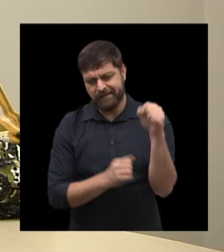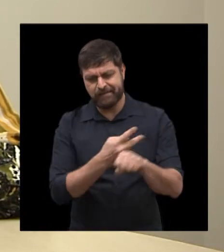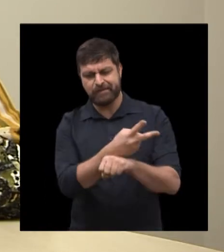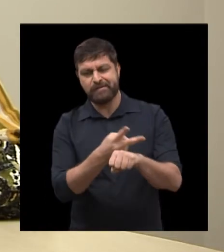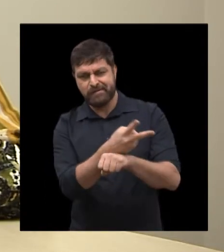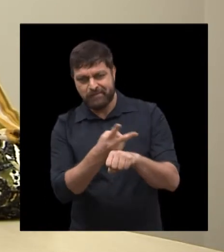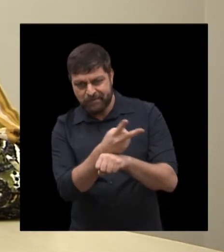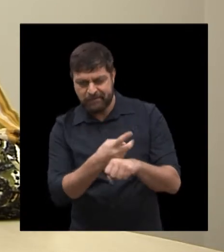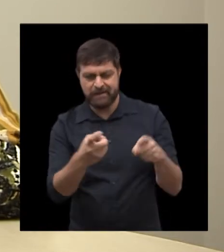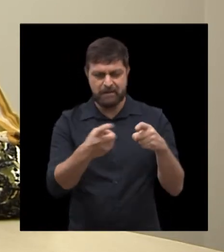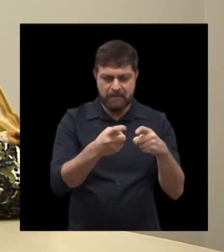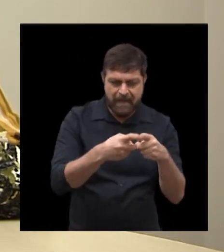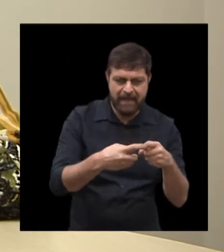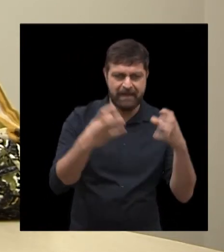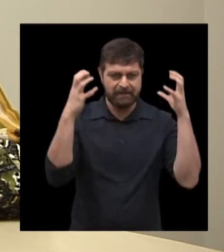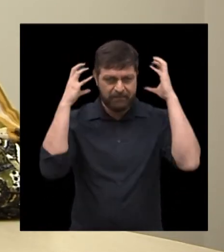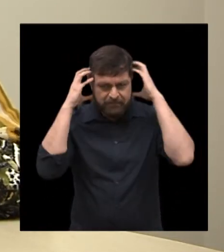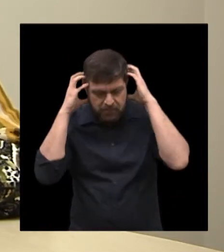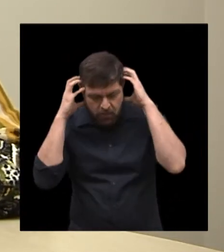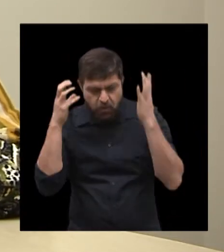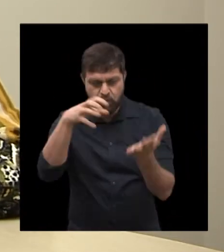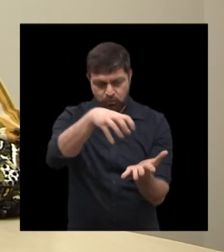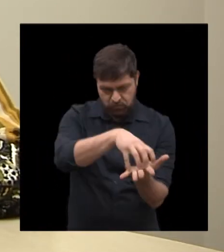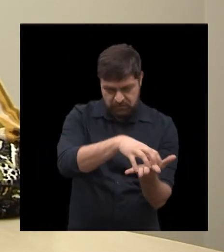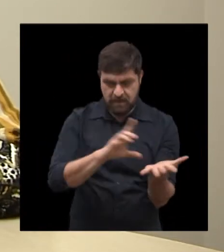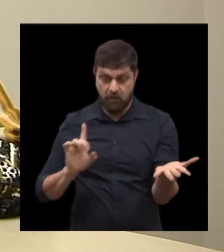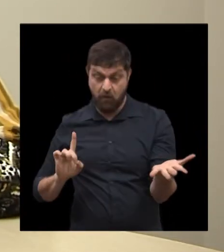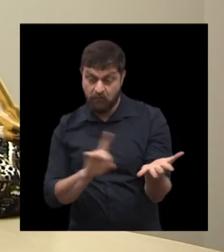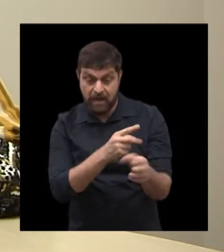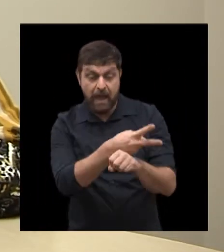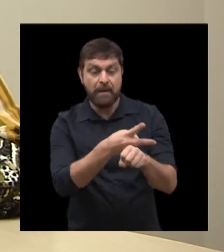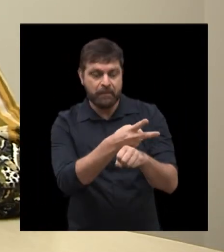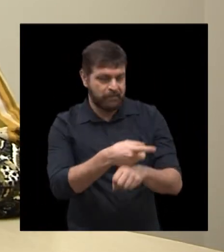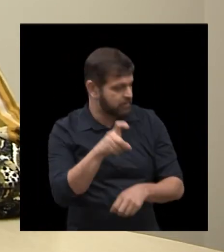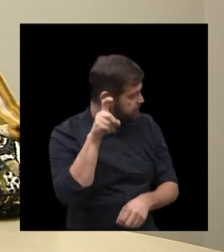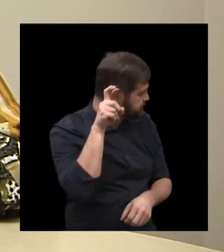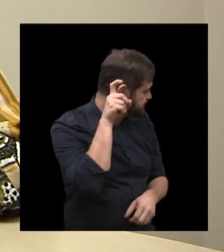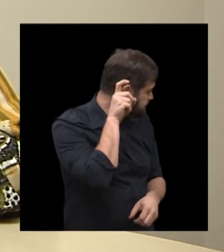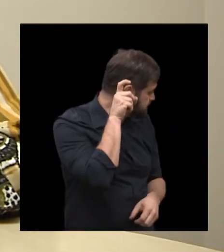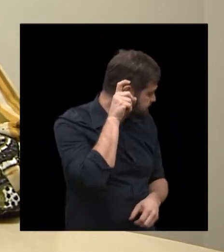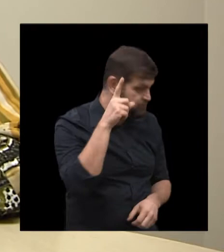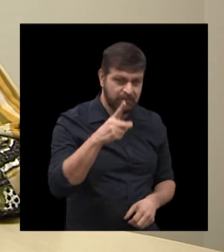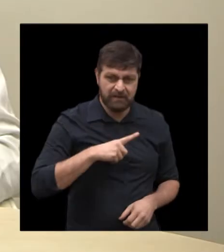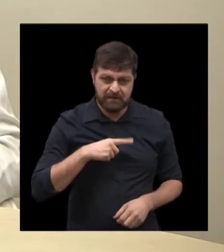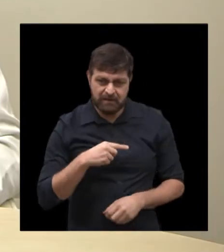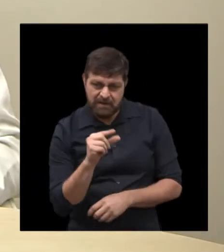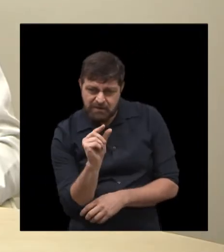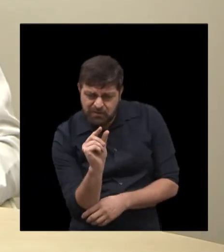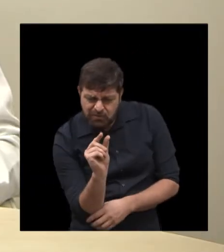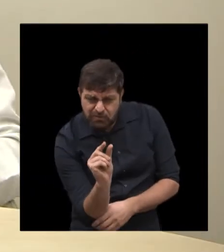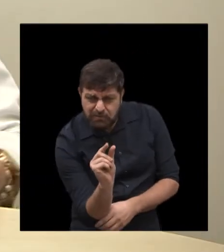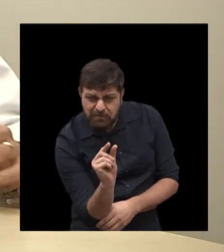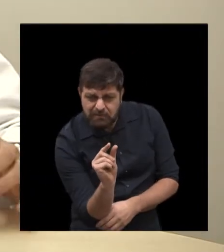um otorrino, um centro especializado para colocar um aparelho, né? Exato. Você tem um aí que é mínimo.